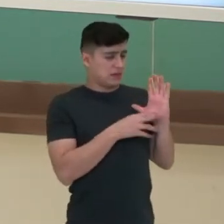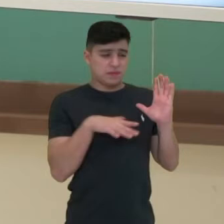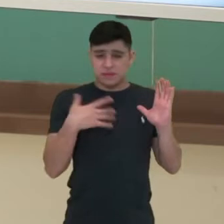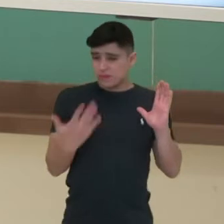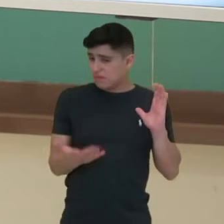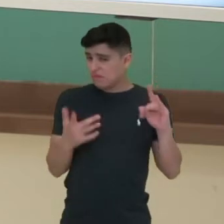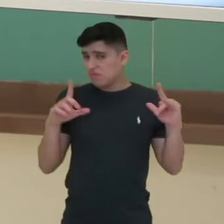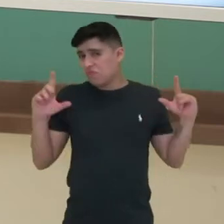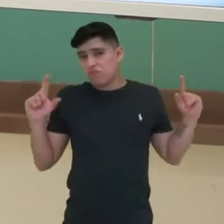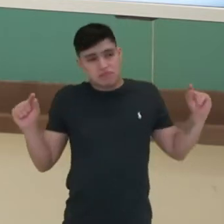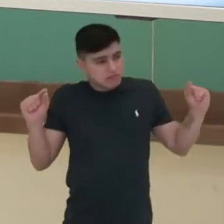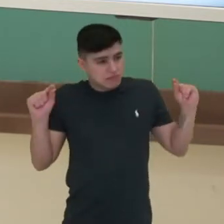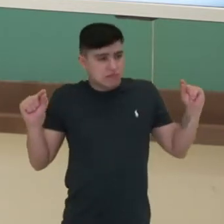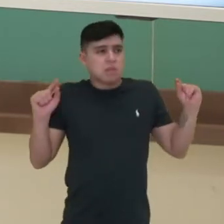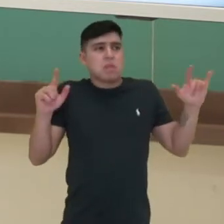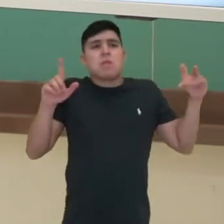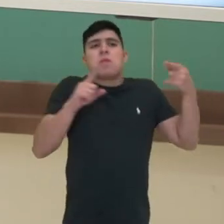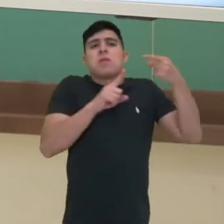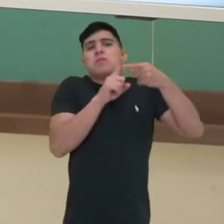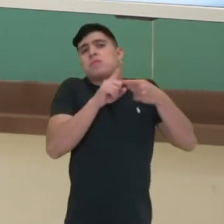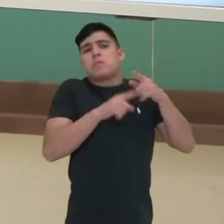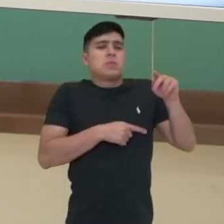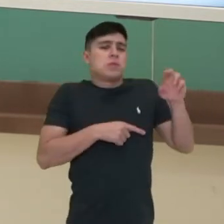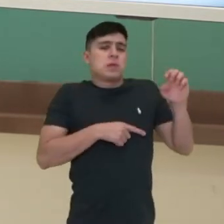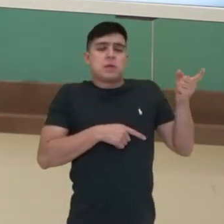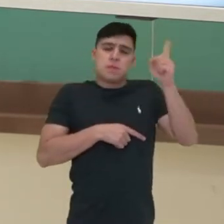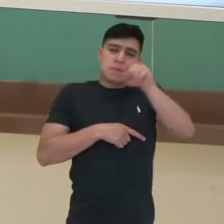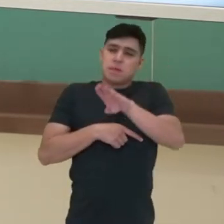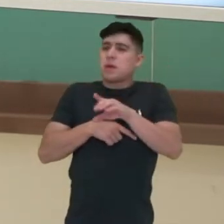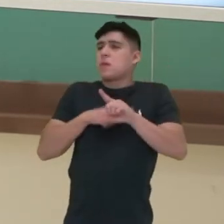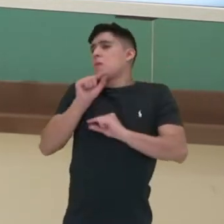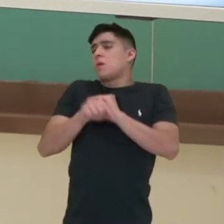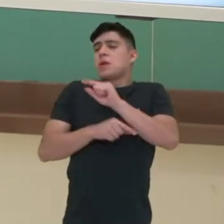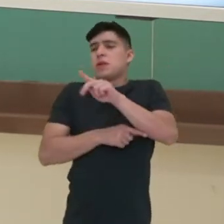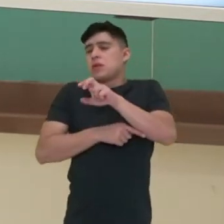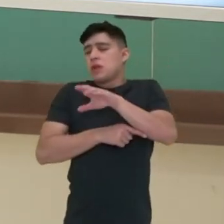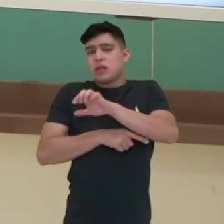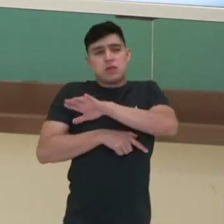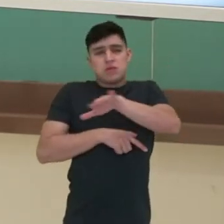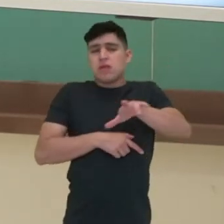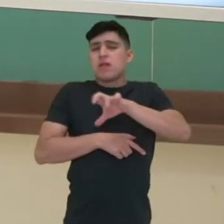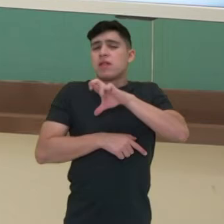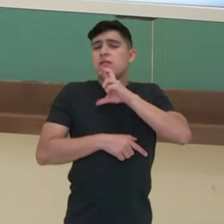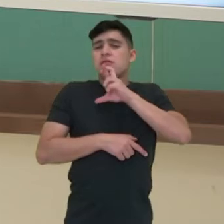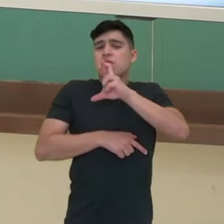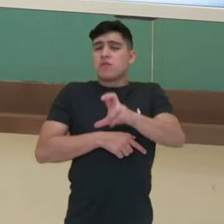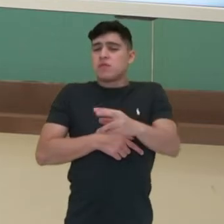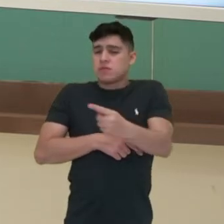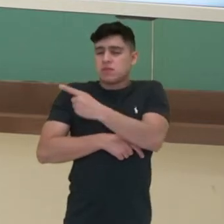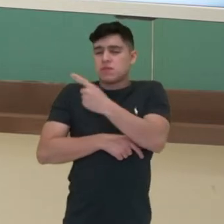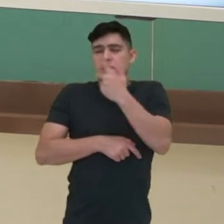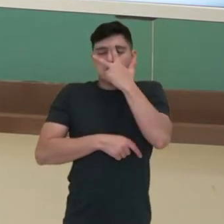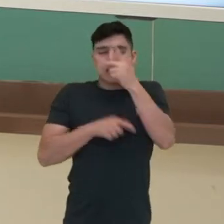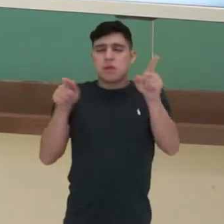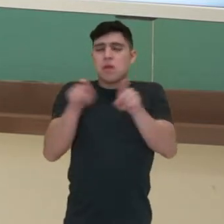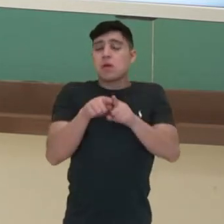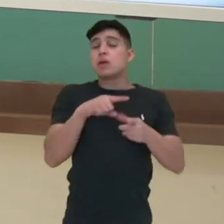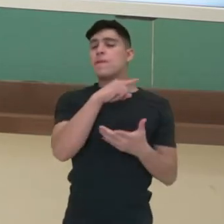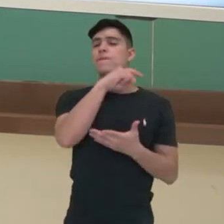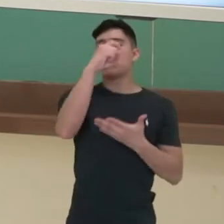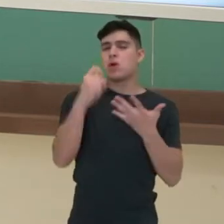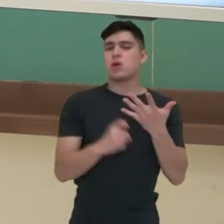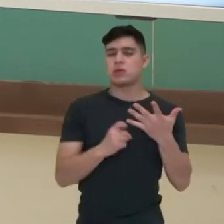está se referindo a qual gene e o B a qual gene, a gente apenas obteve um resultado aqui hipotético, né? Só para